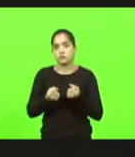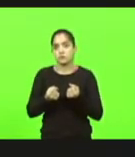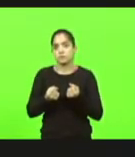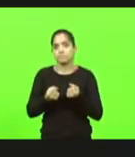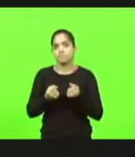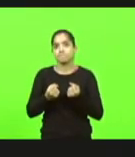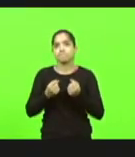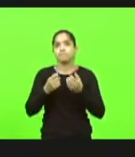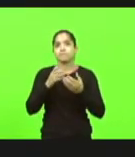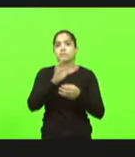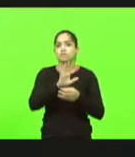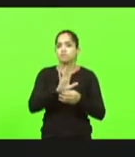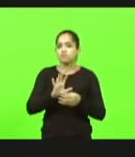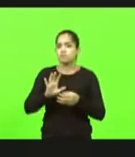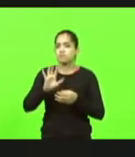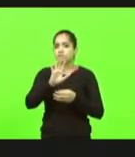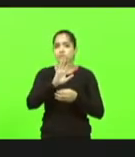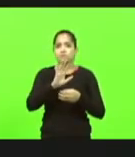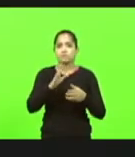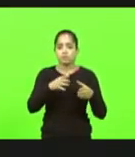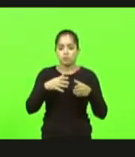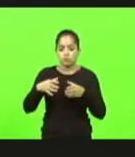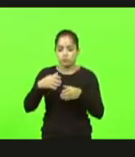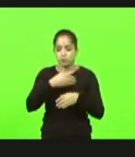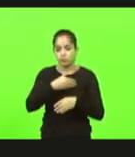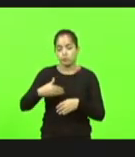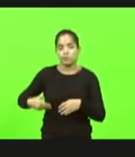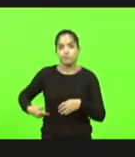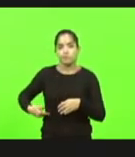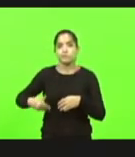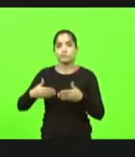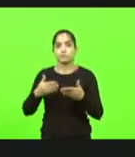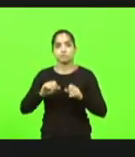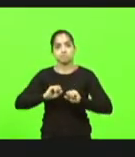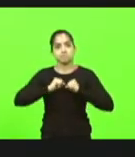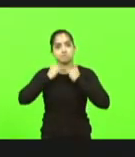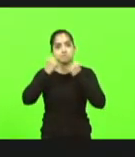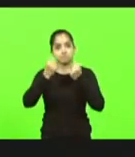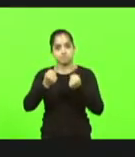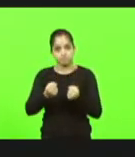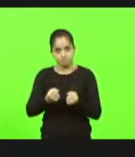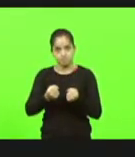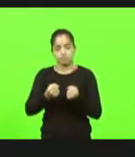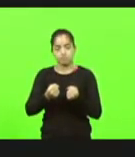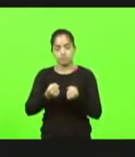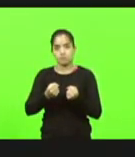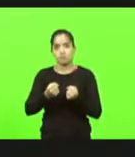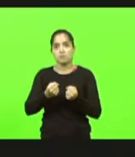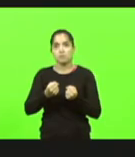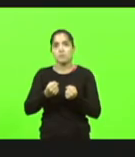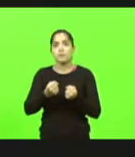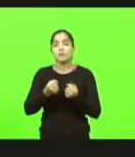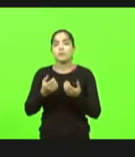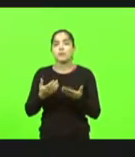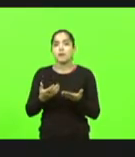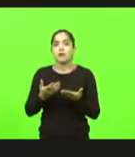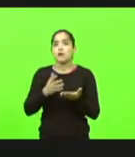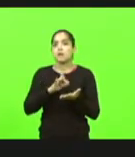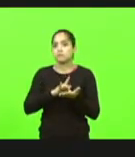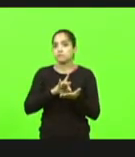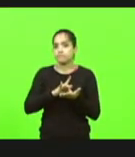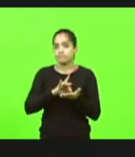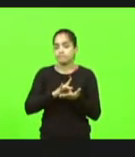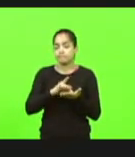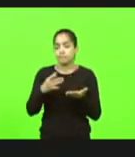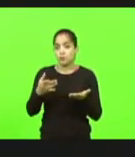as esferas de governo. Sem pessoas destemidas, sem pessoas abnegadas, realmente, como eu